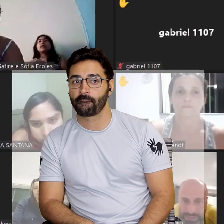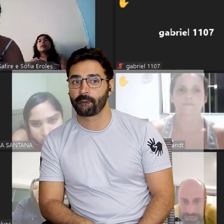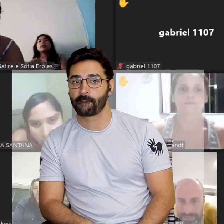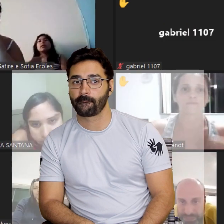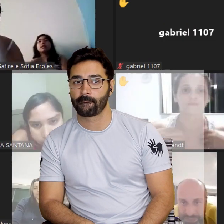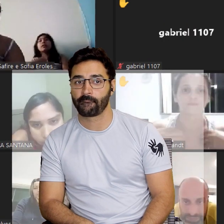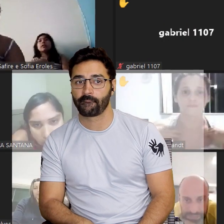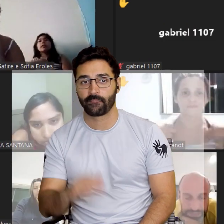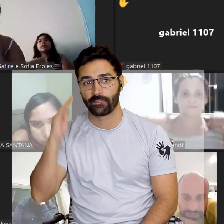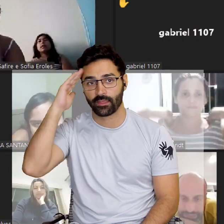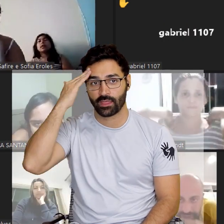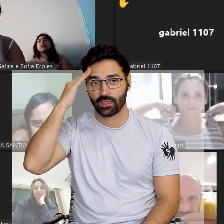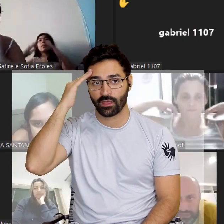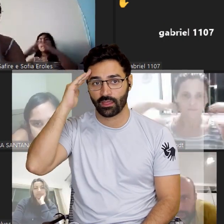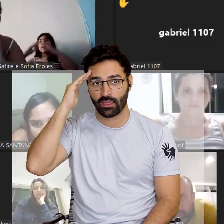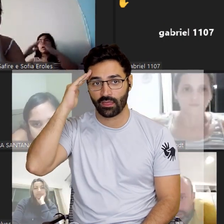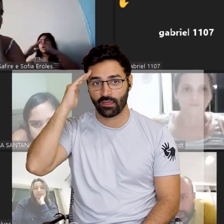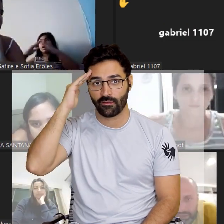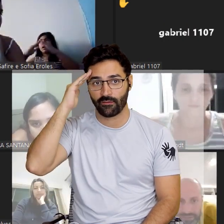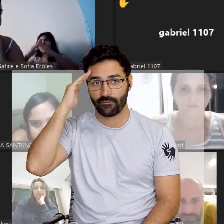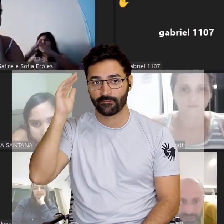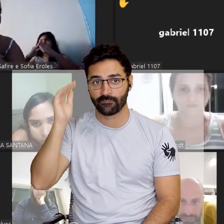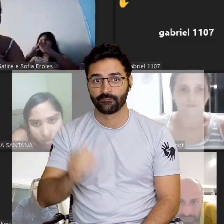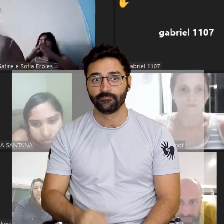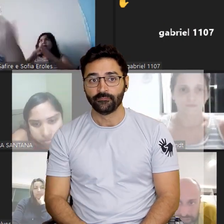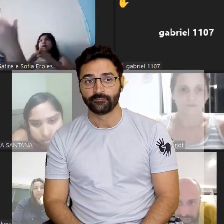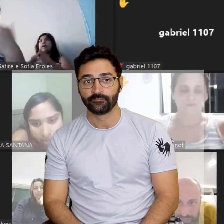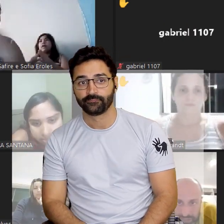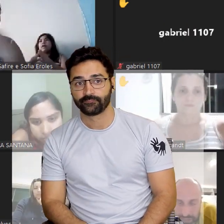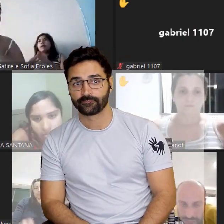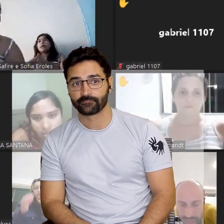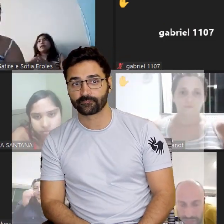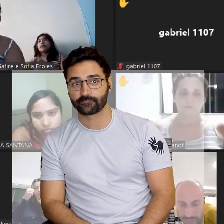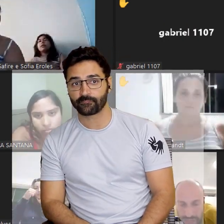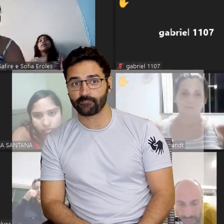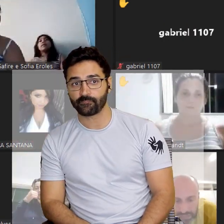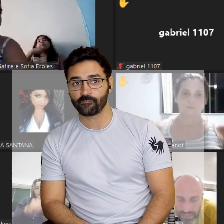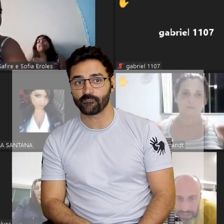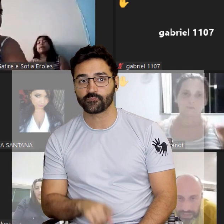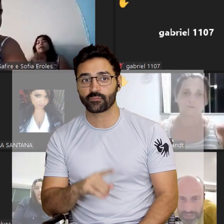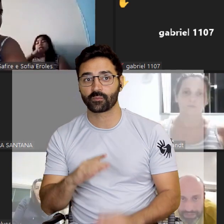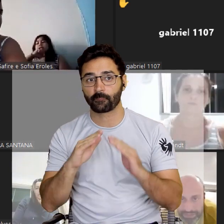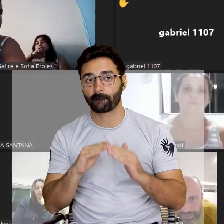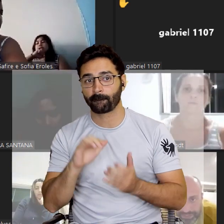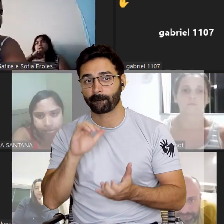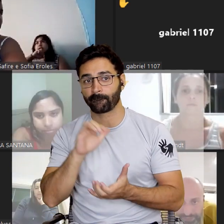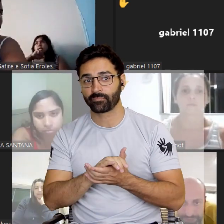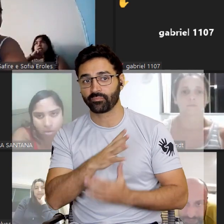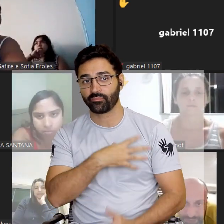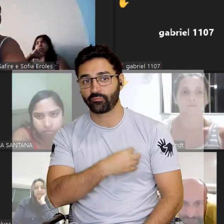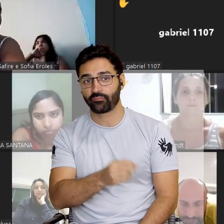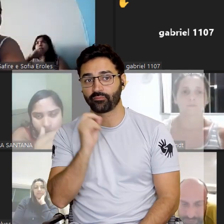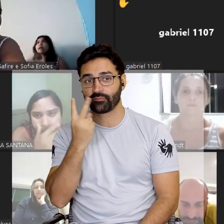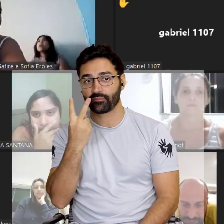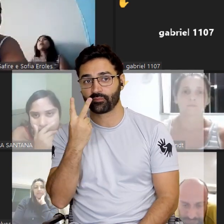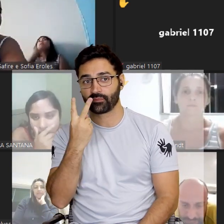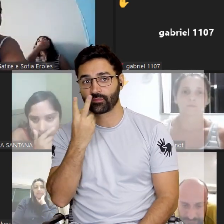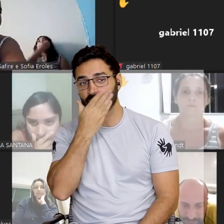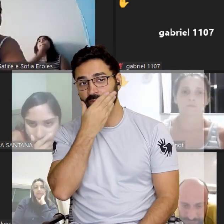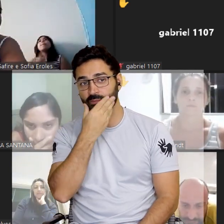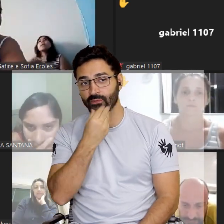Todo mundo entendeu? O esposo e 2 filhos,